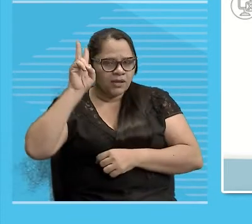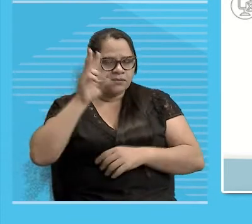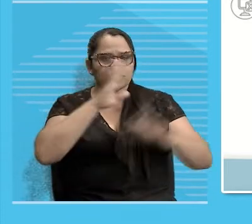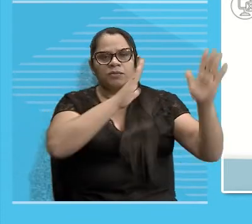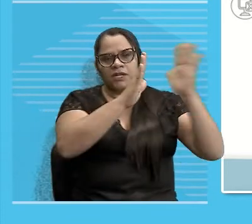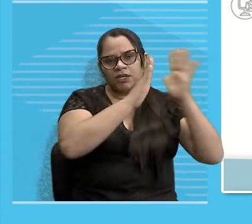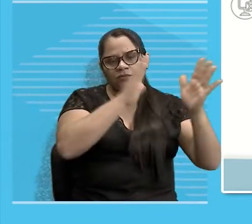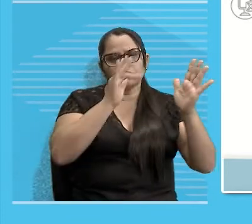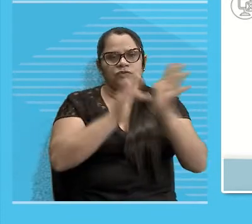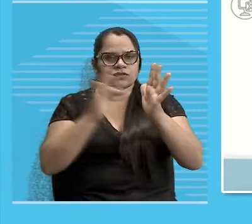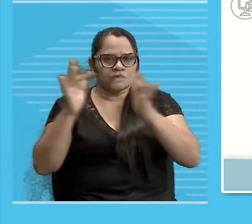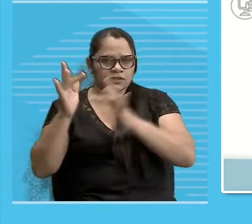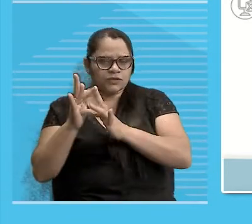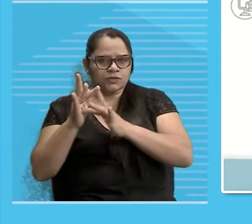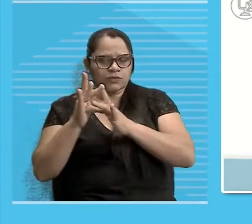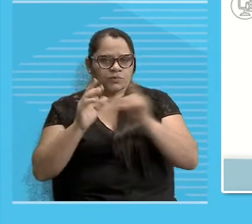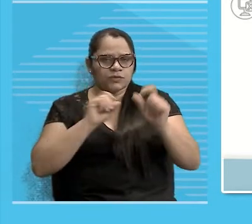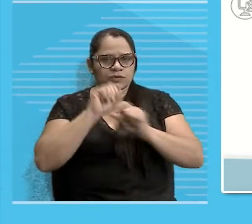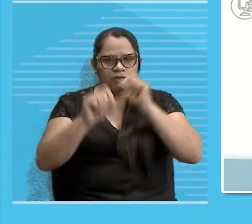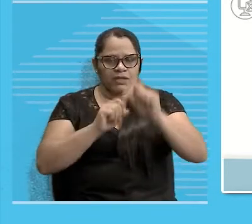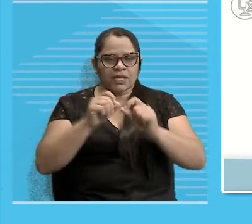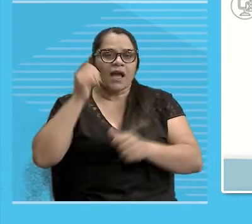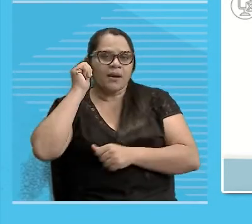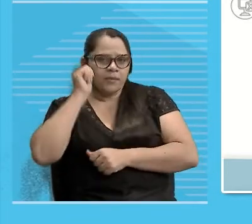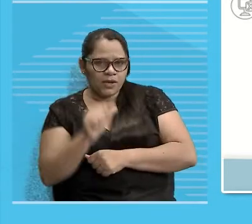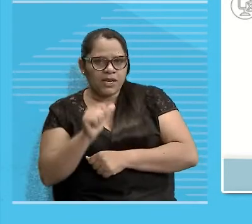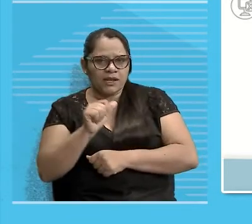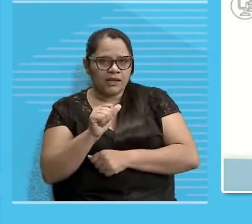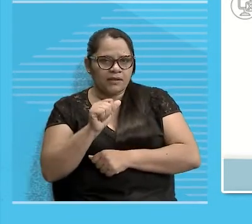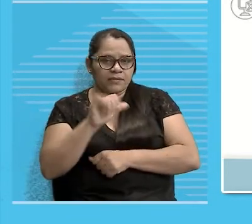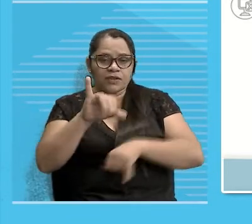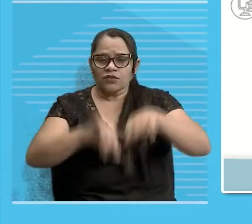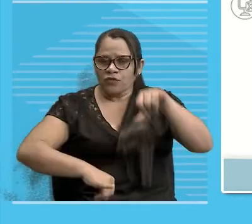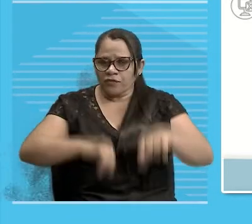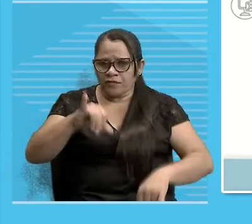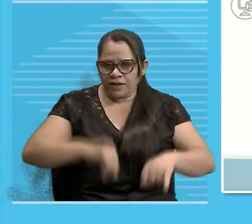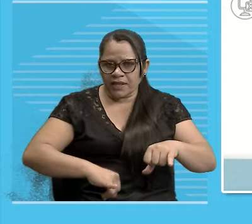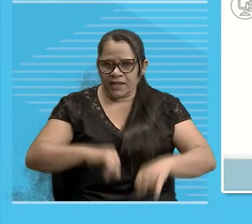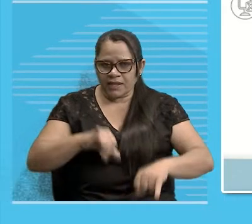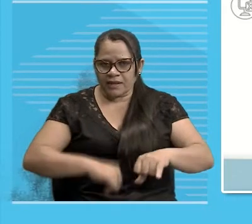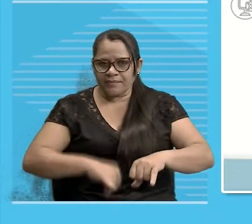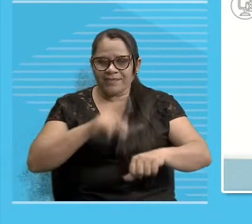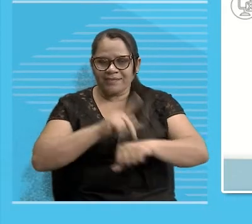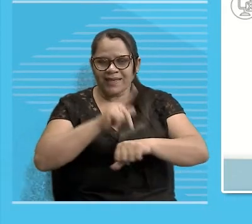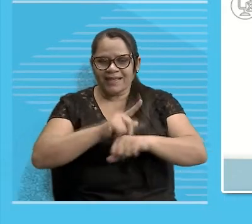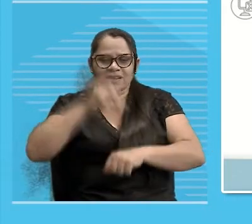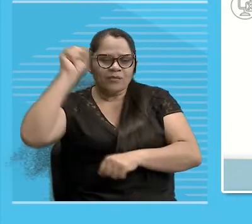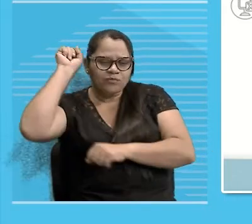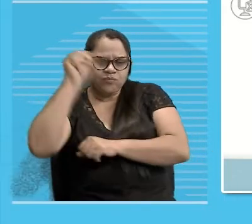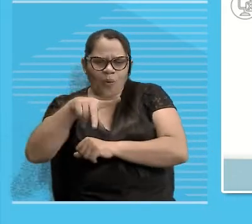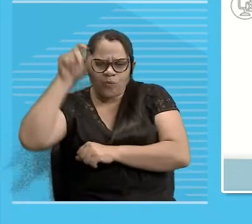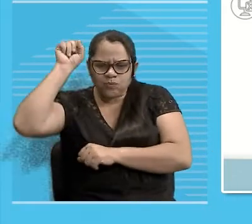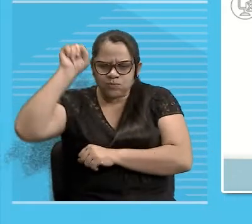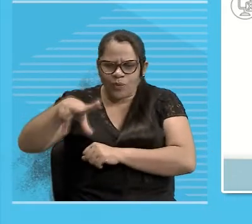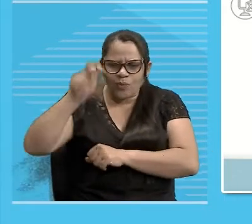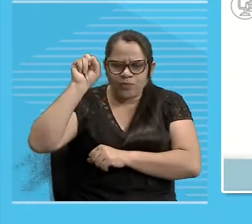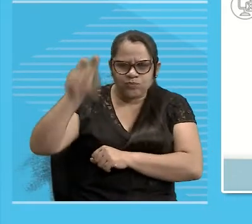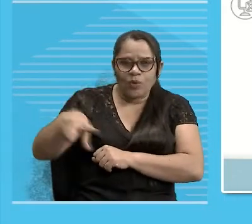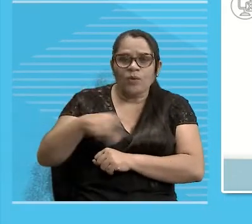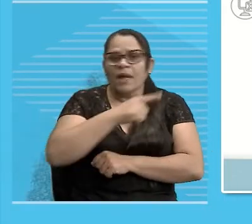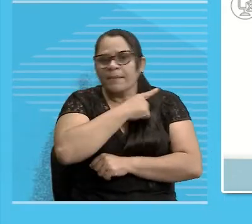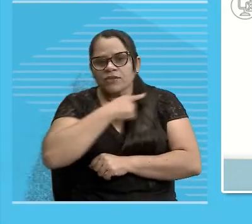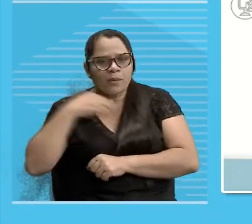galera, a mulher sofria apedrejamentos. Era uma lei